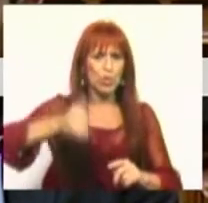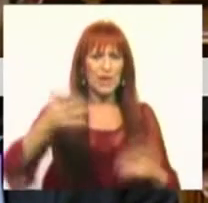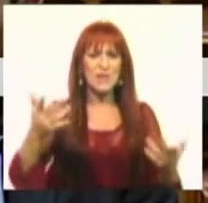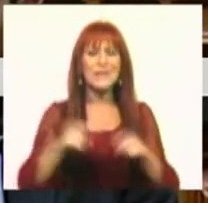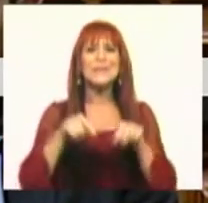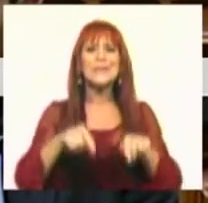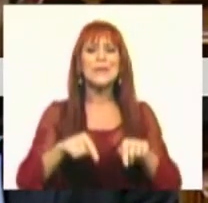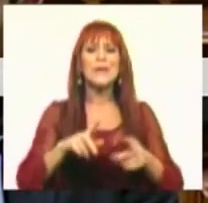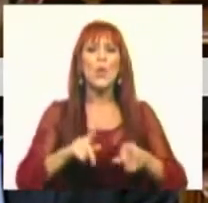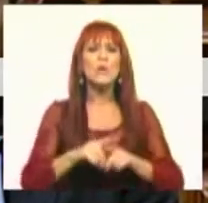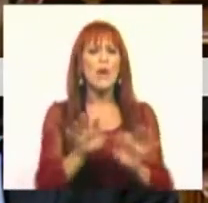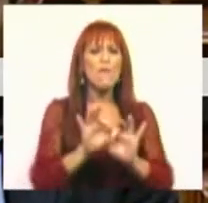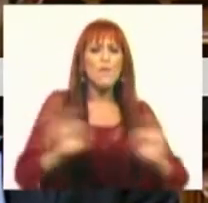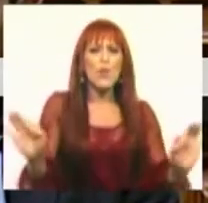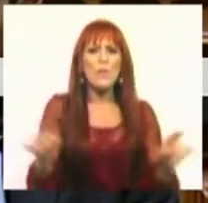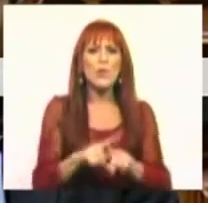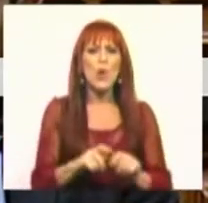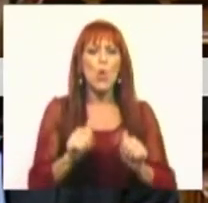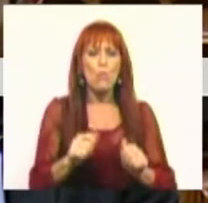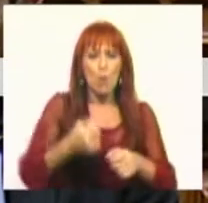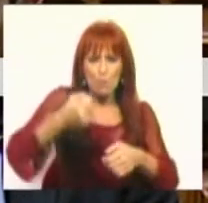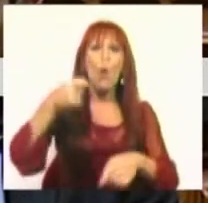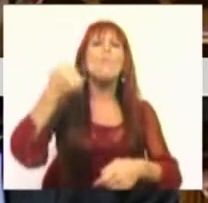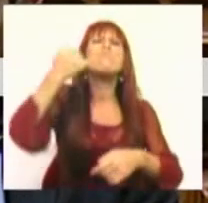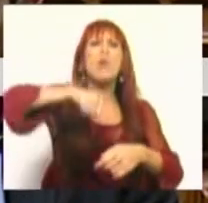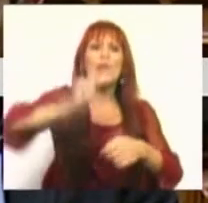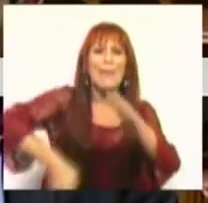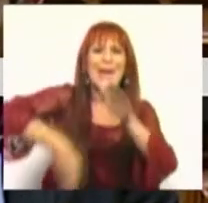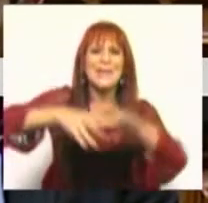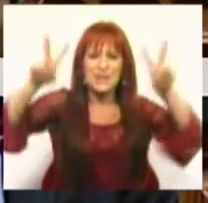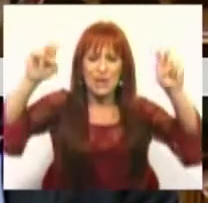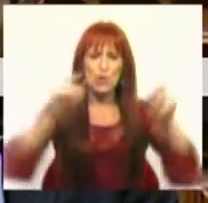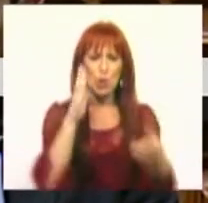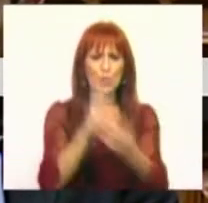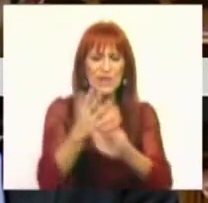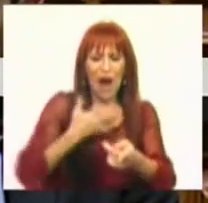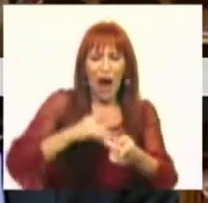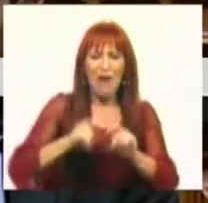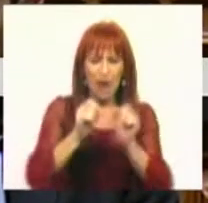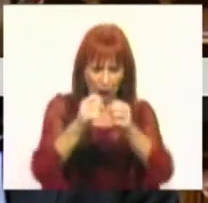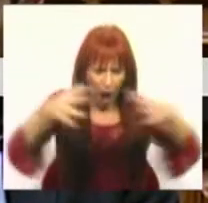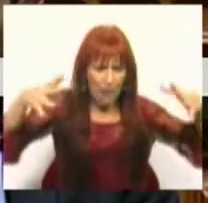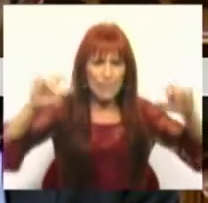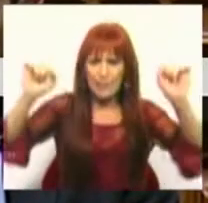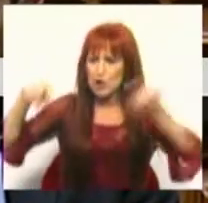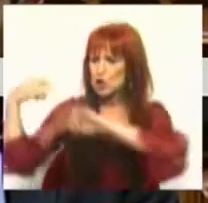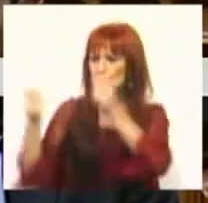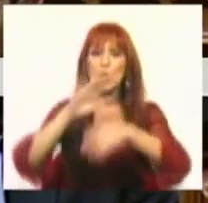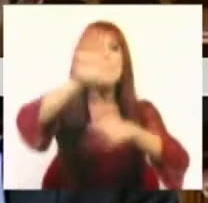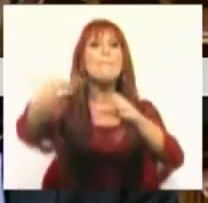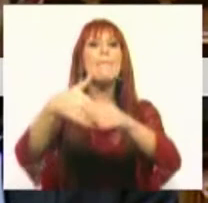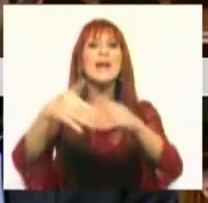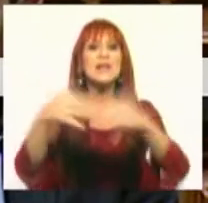para este ser, formalmente, um bom pontapé de saída para um processo que se pretende amplamente discutido e